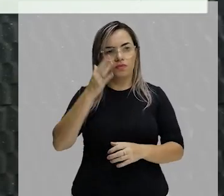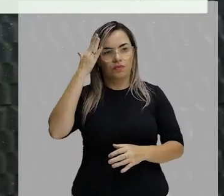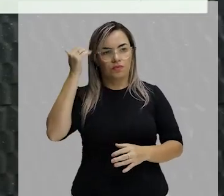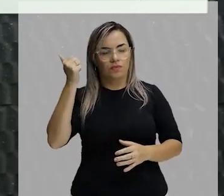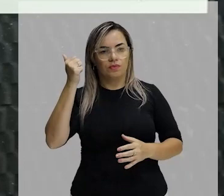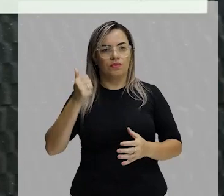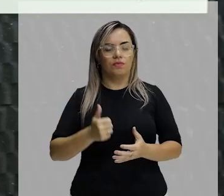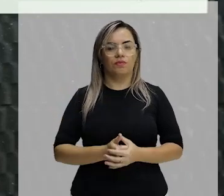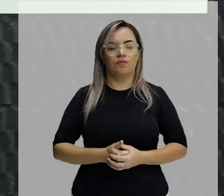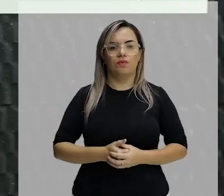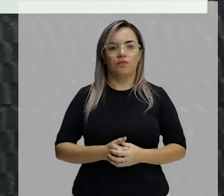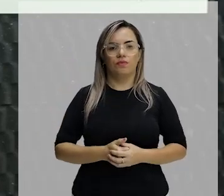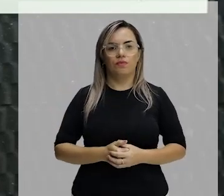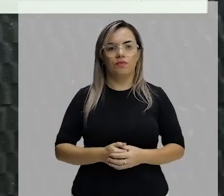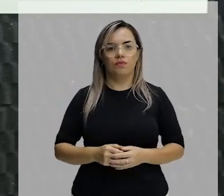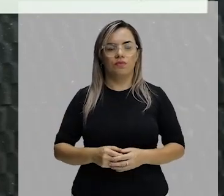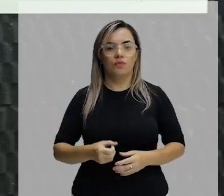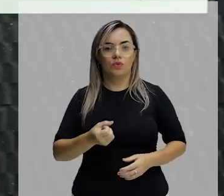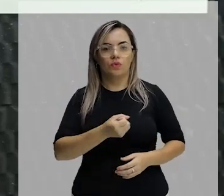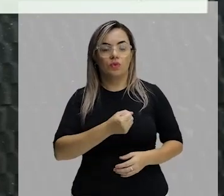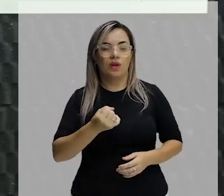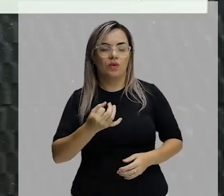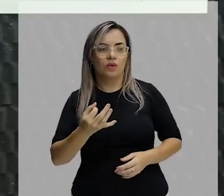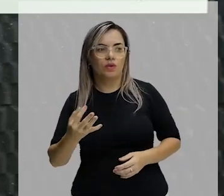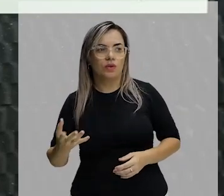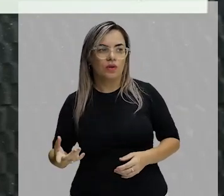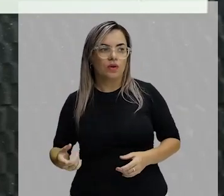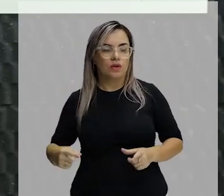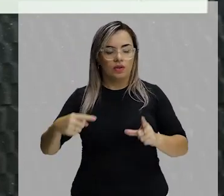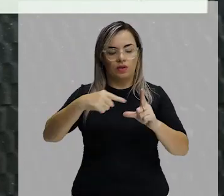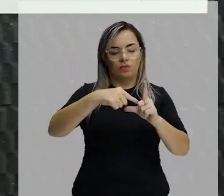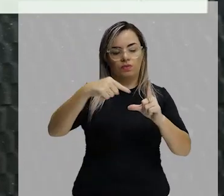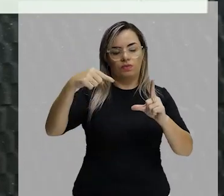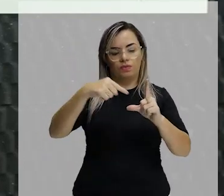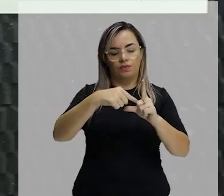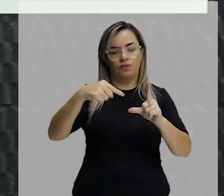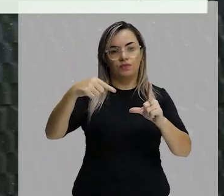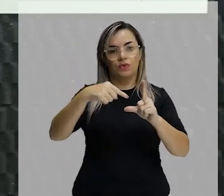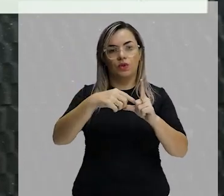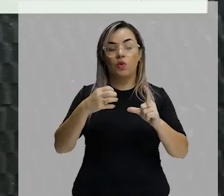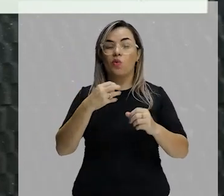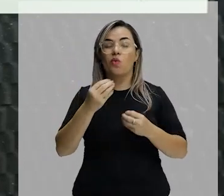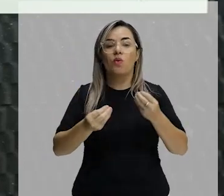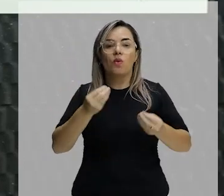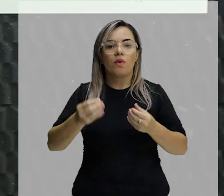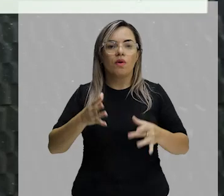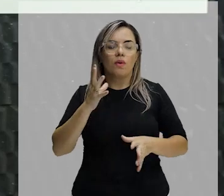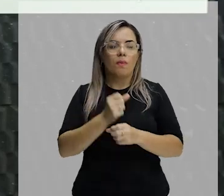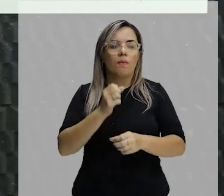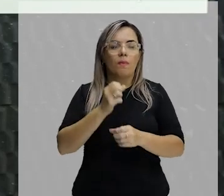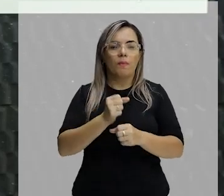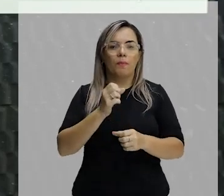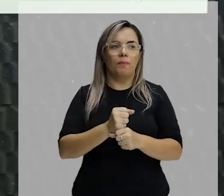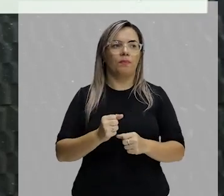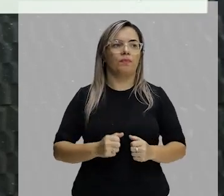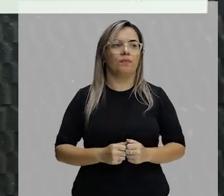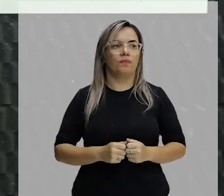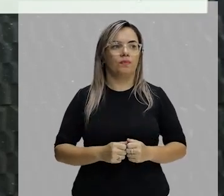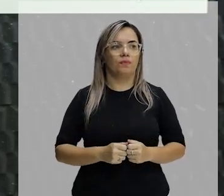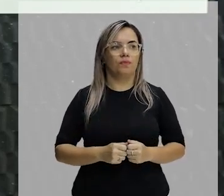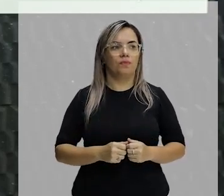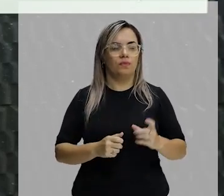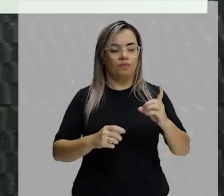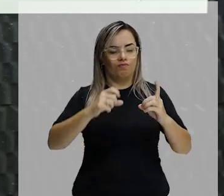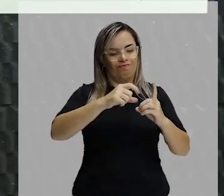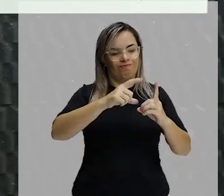saber qual é o valor da diagonal. Olha, a diagonal, como é que se calcula? A multiplicado